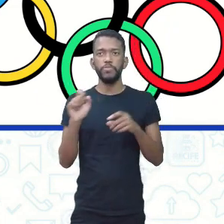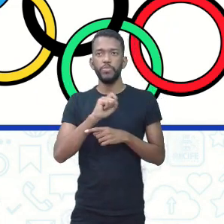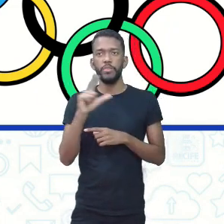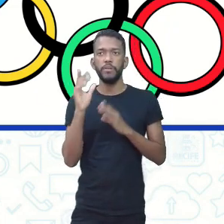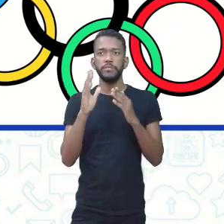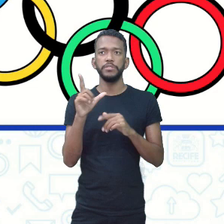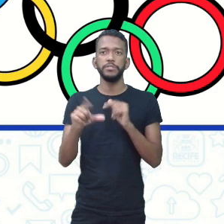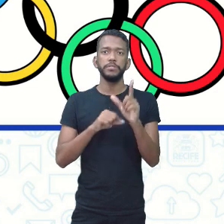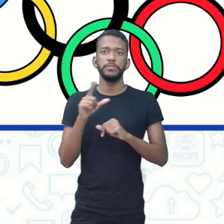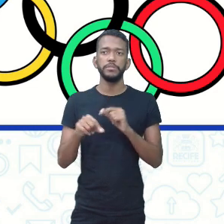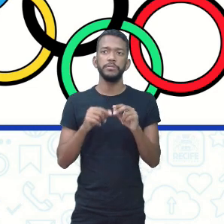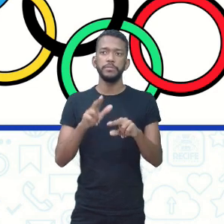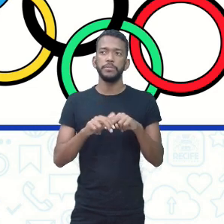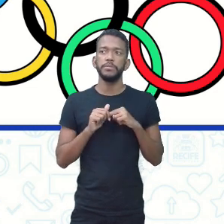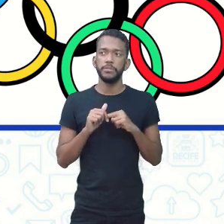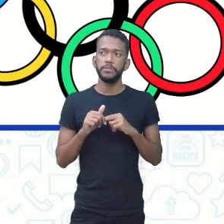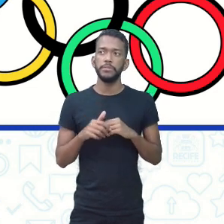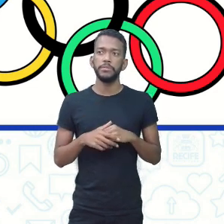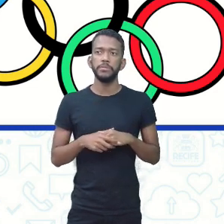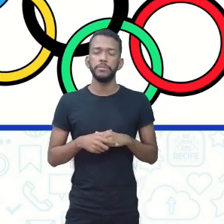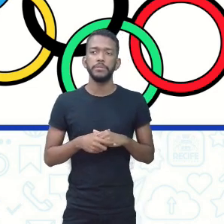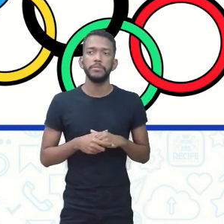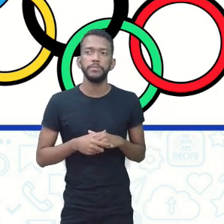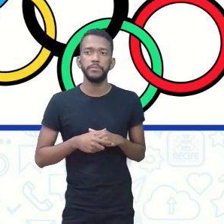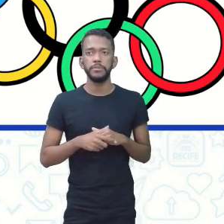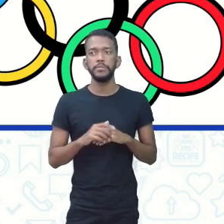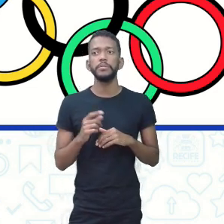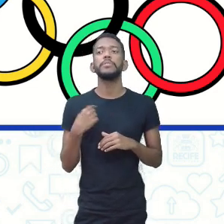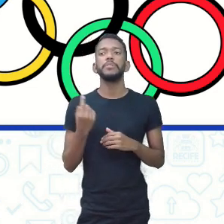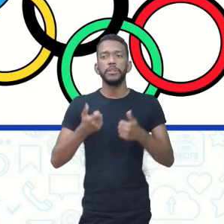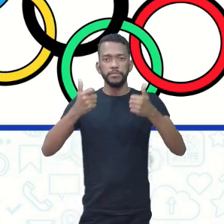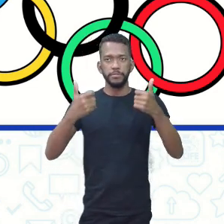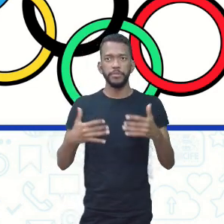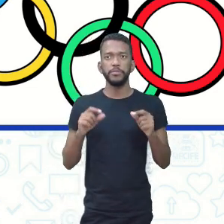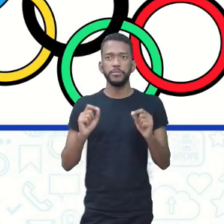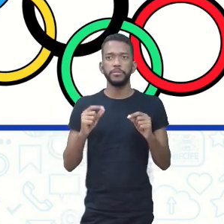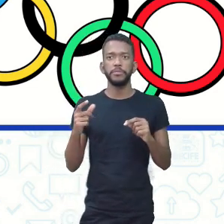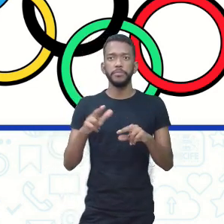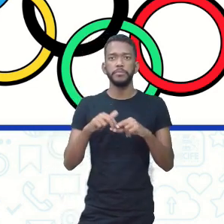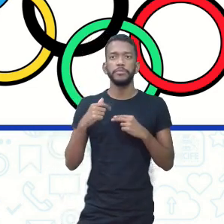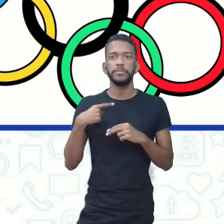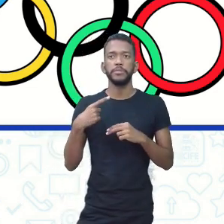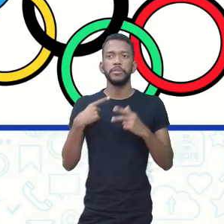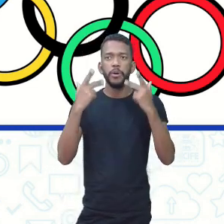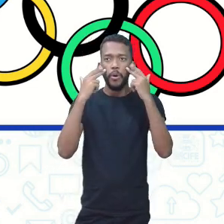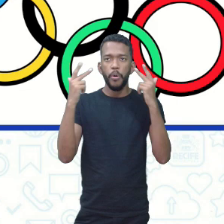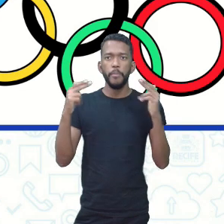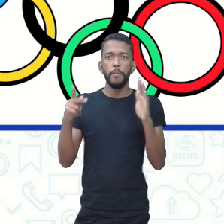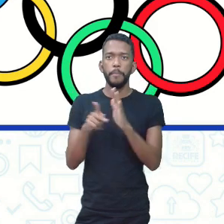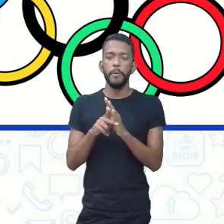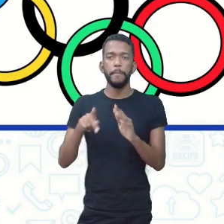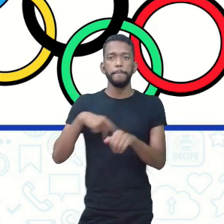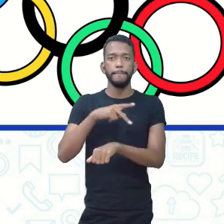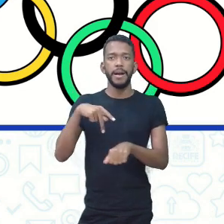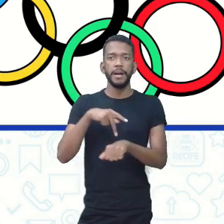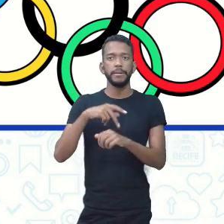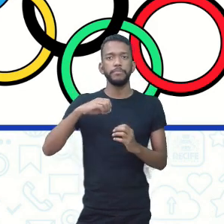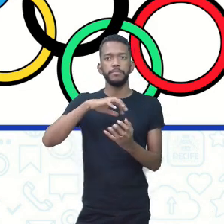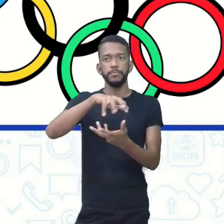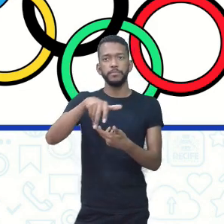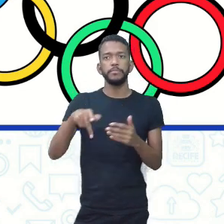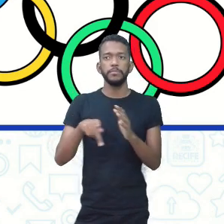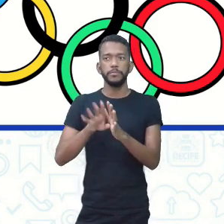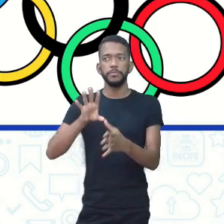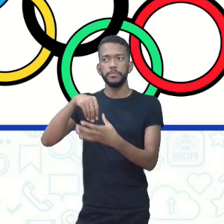foram escolhidos, pronto, o que eu estava dizendo, por serem comuns a bandeiras dos países dos membros do